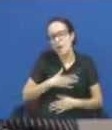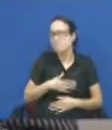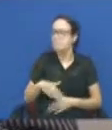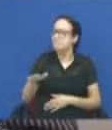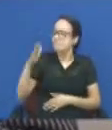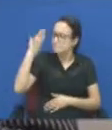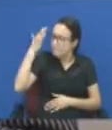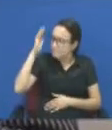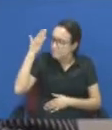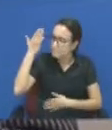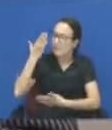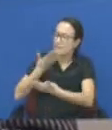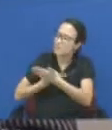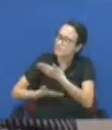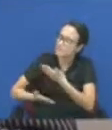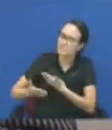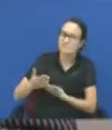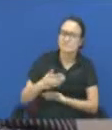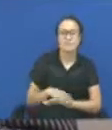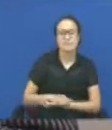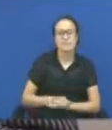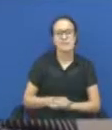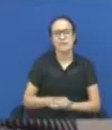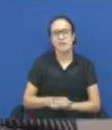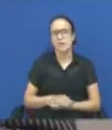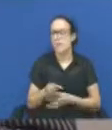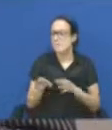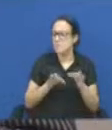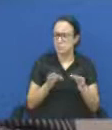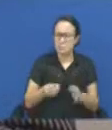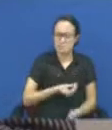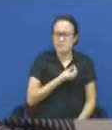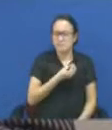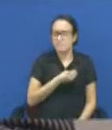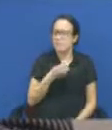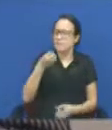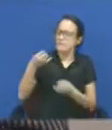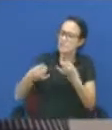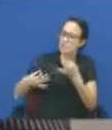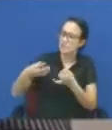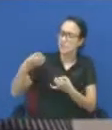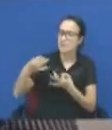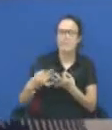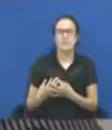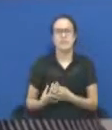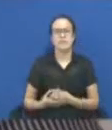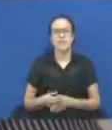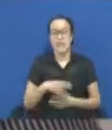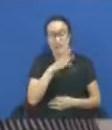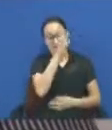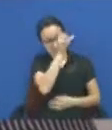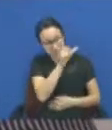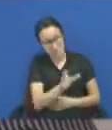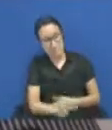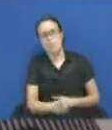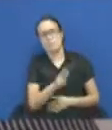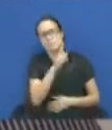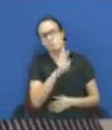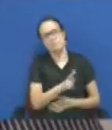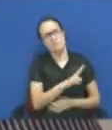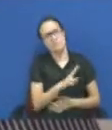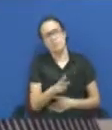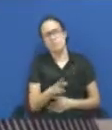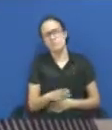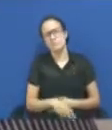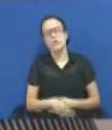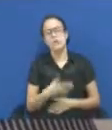de vida. É esse homem que eu estou falando que nós devemos, e eu devo muito o meu